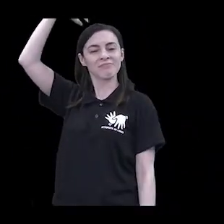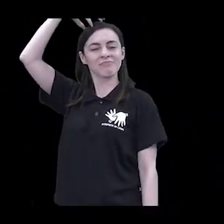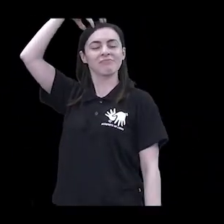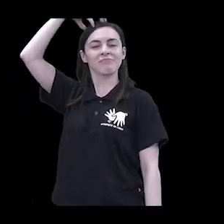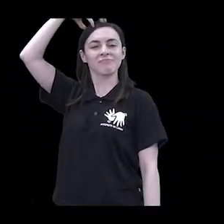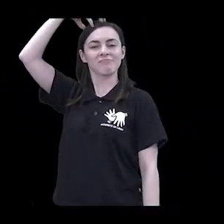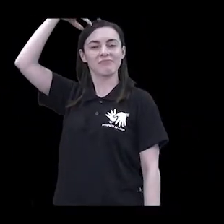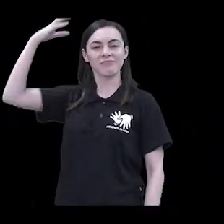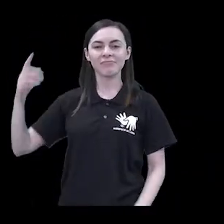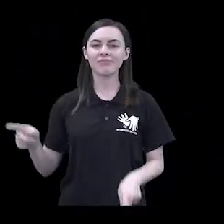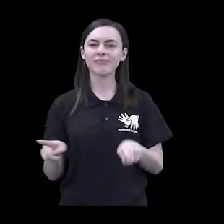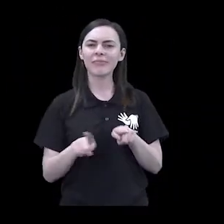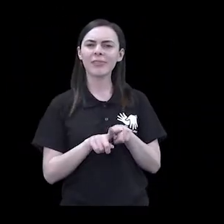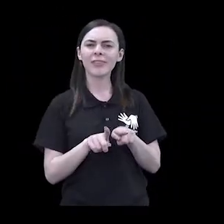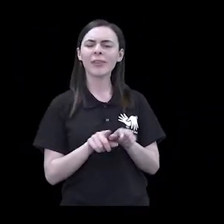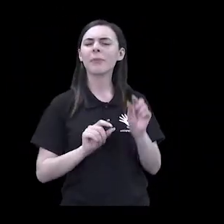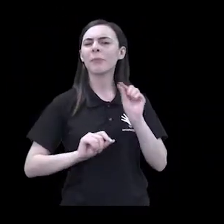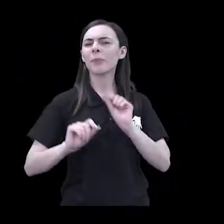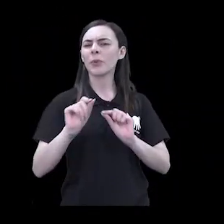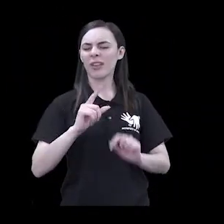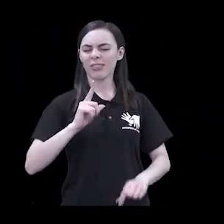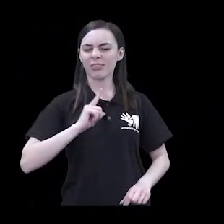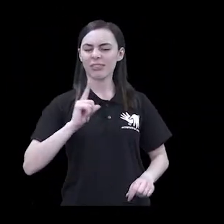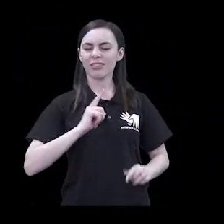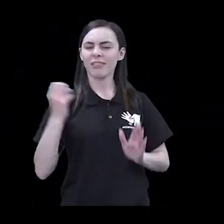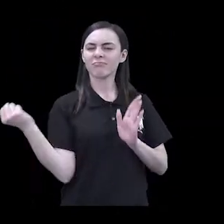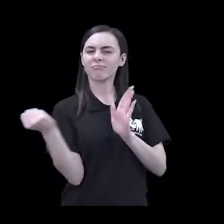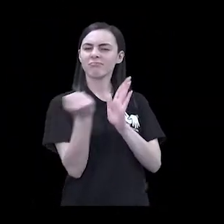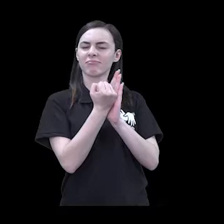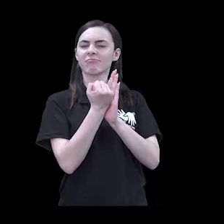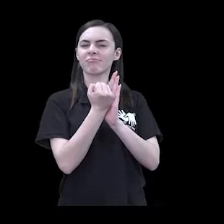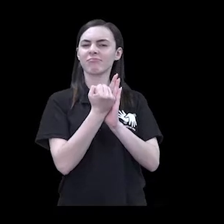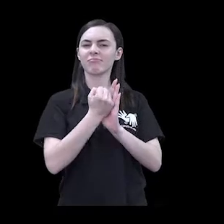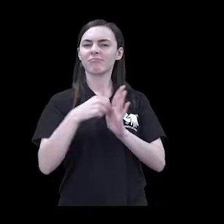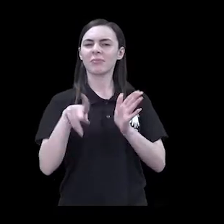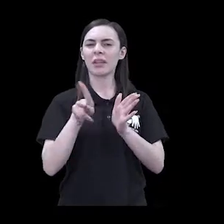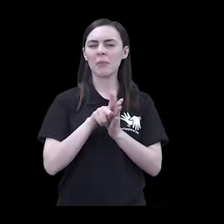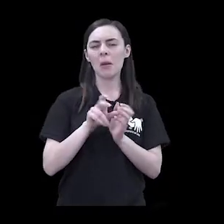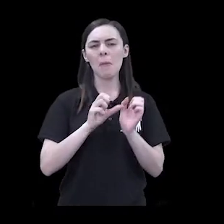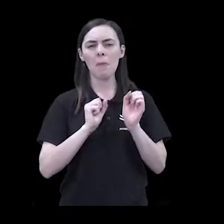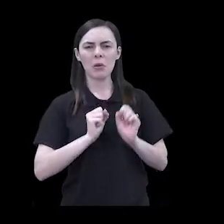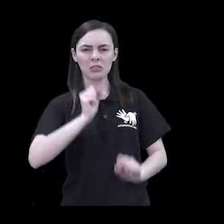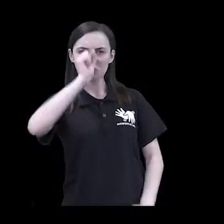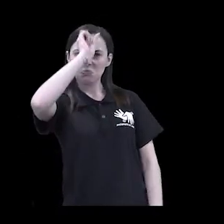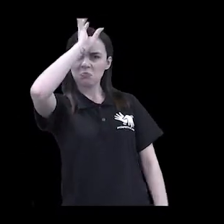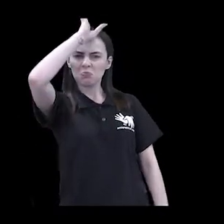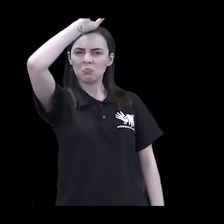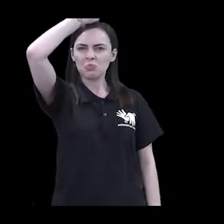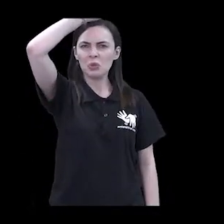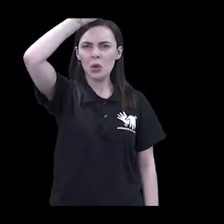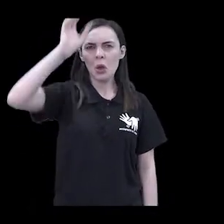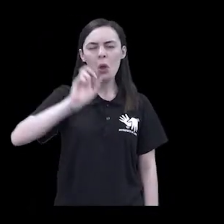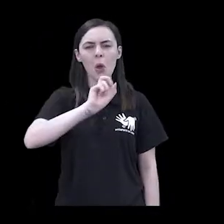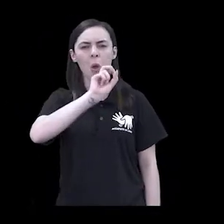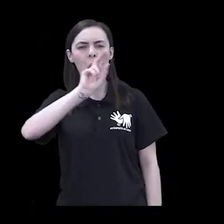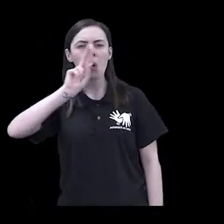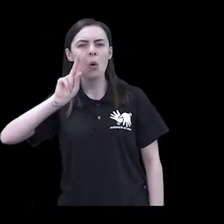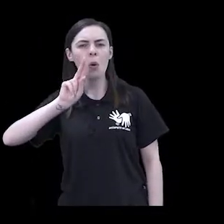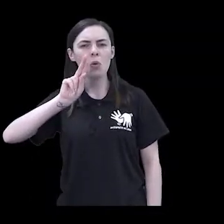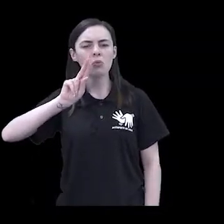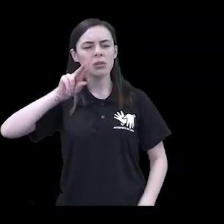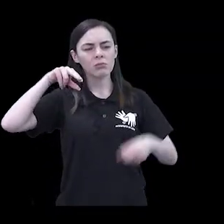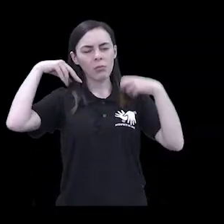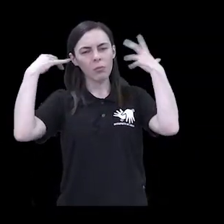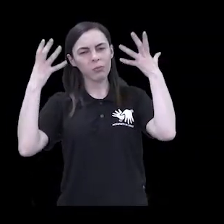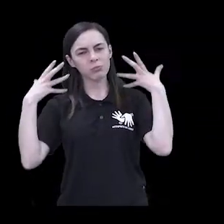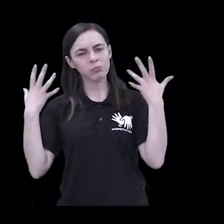cobrindo. Cabeça cheia de estilo. Pode ser moicano pro alto ou